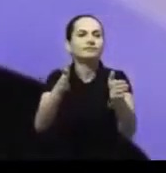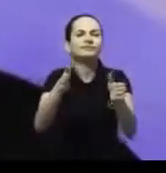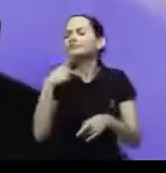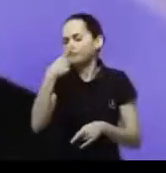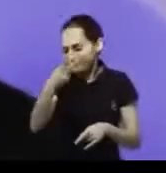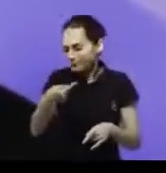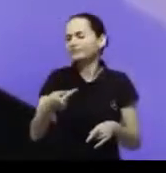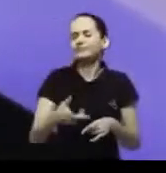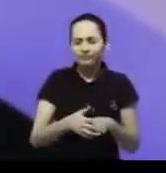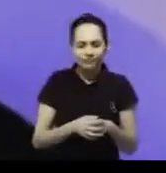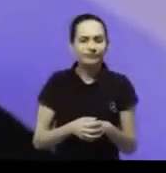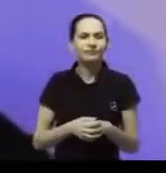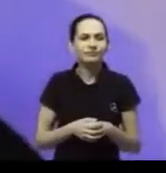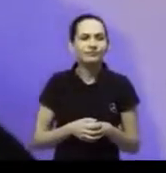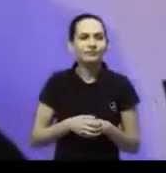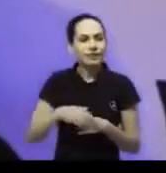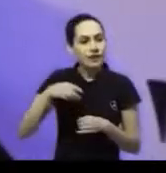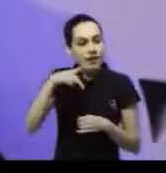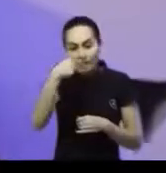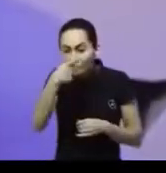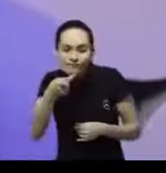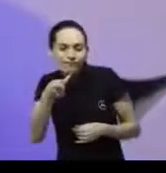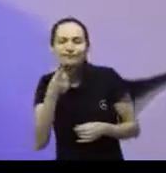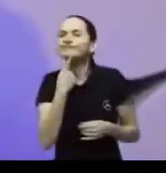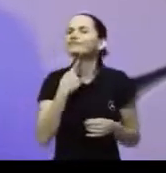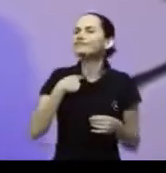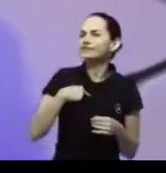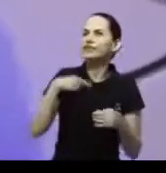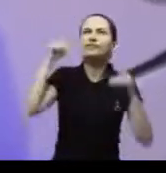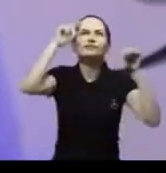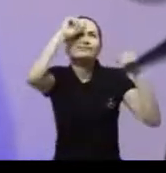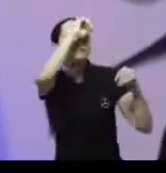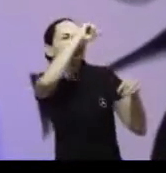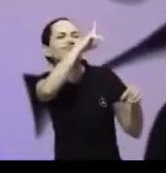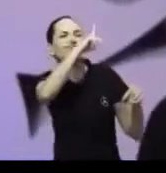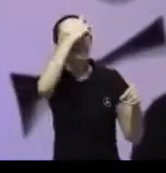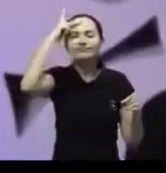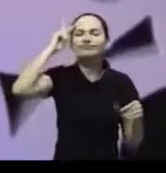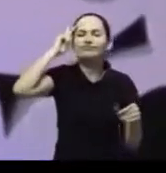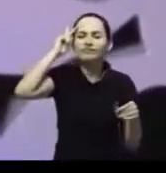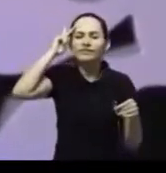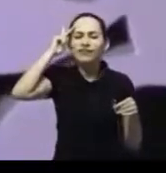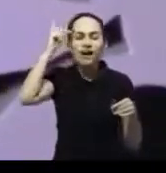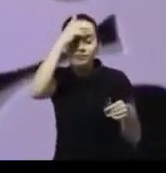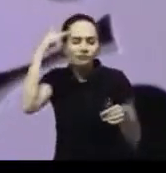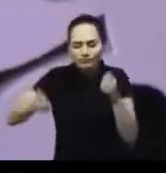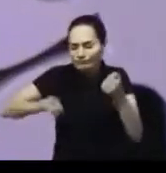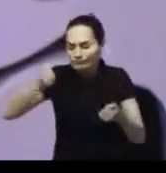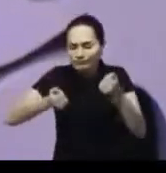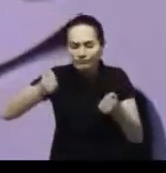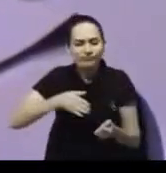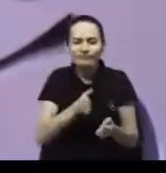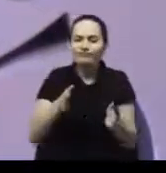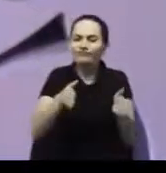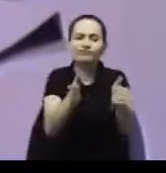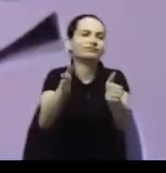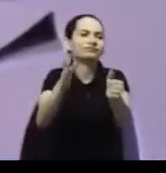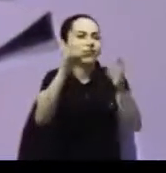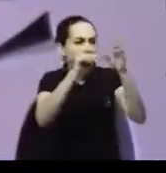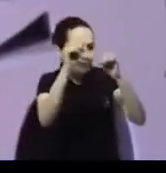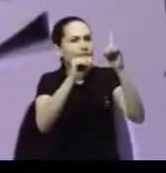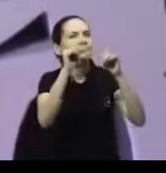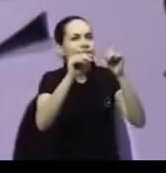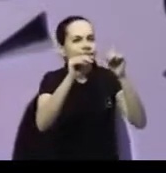Brasil falam falam que o mês dos desejos e necessidades de quem trafega por eles e é